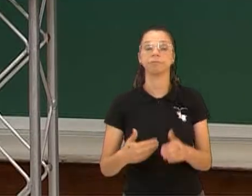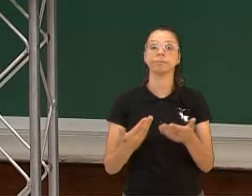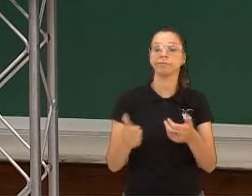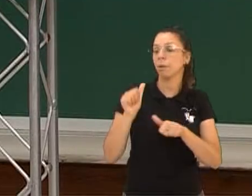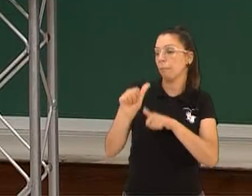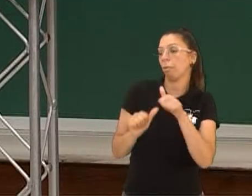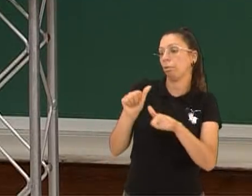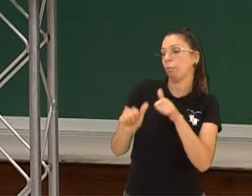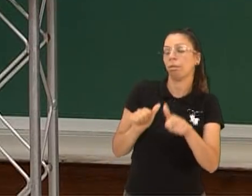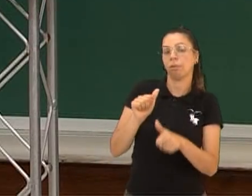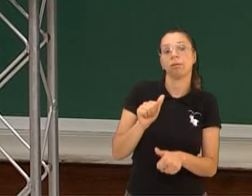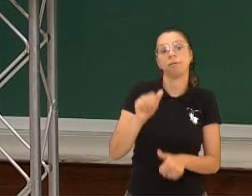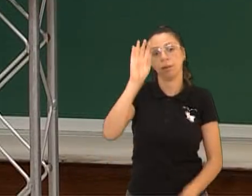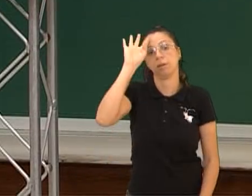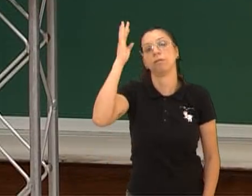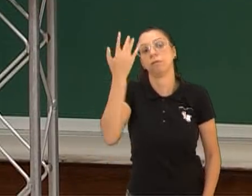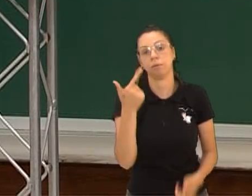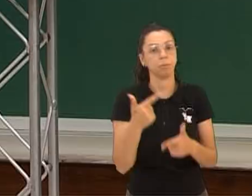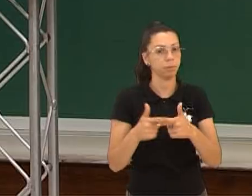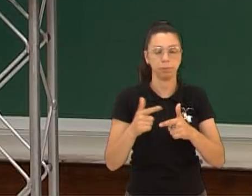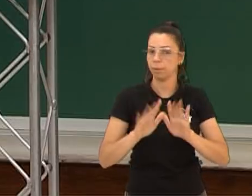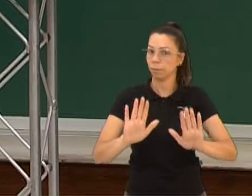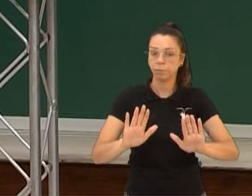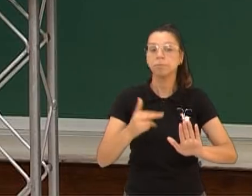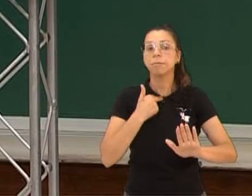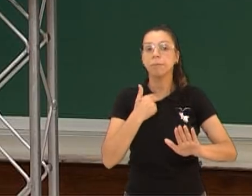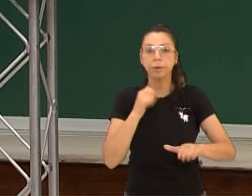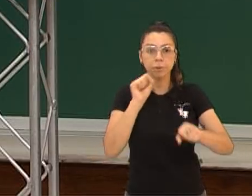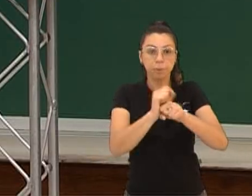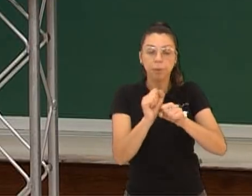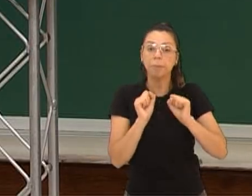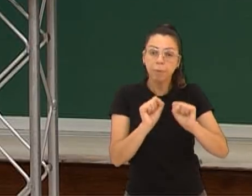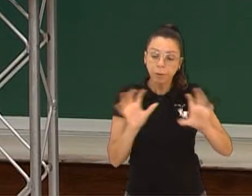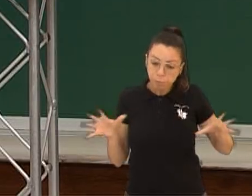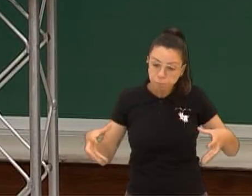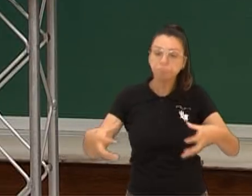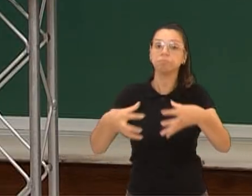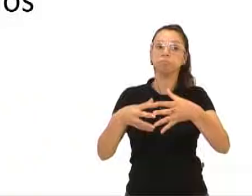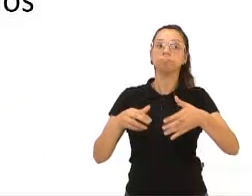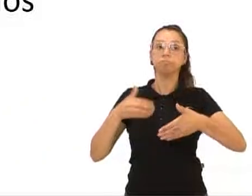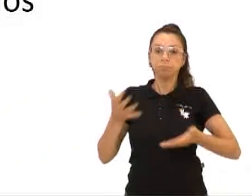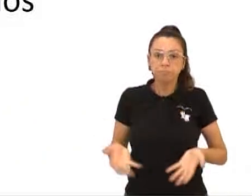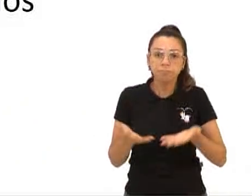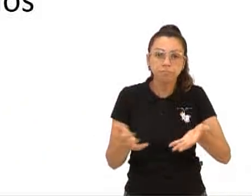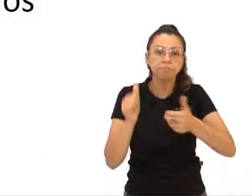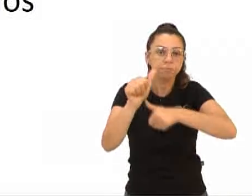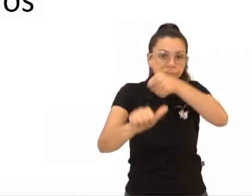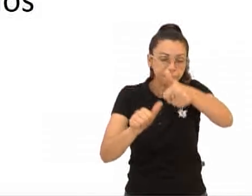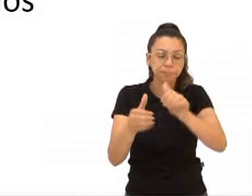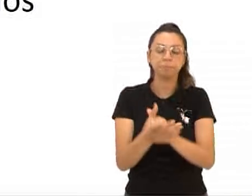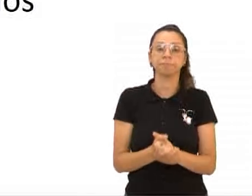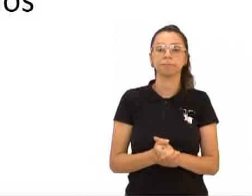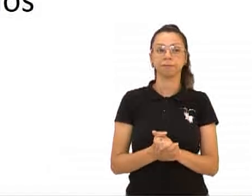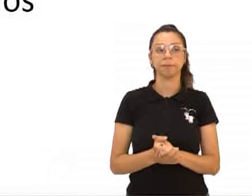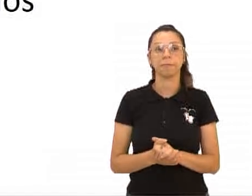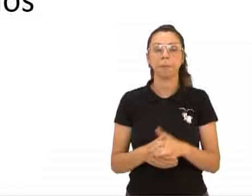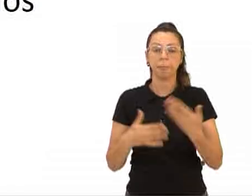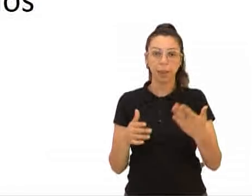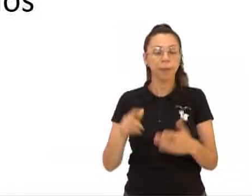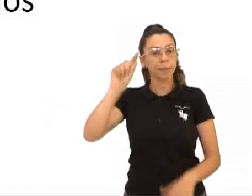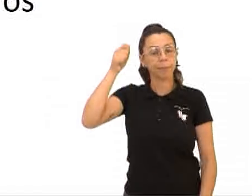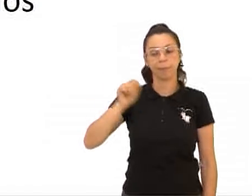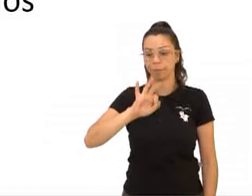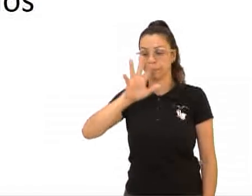alguém vai solucionar o nosso problema. Tá? Nós podemos trabalhar em parceria. As startups africanas,